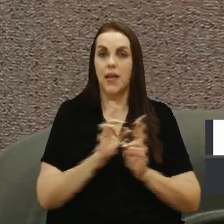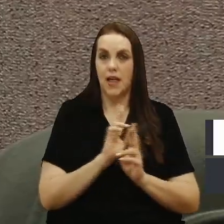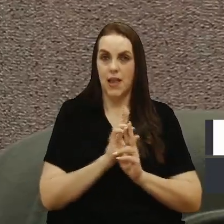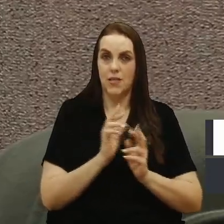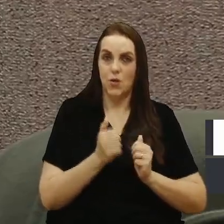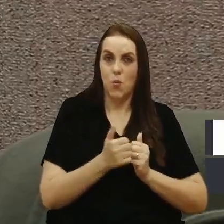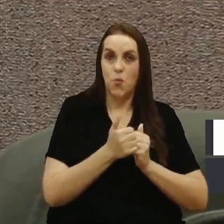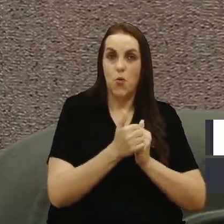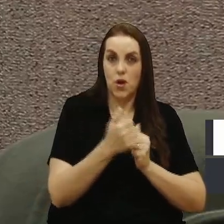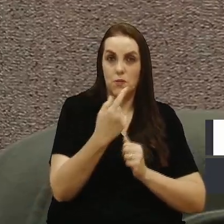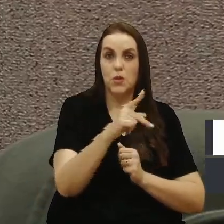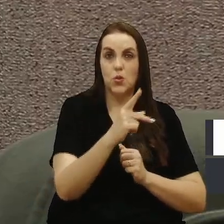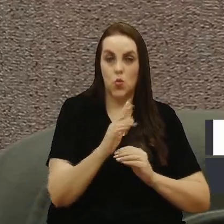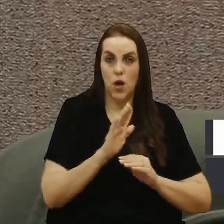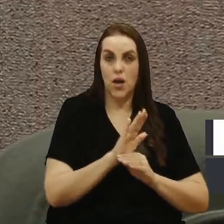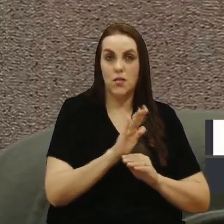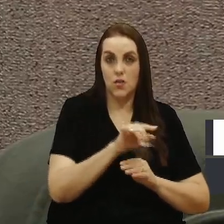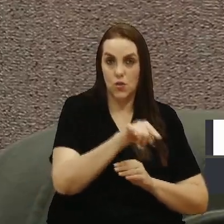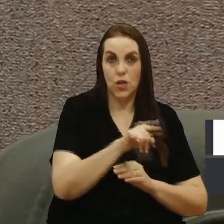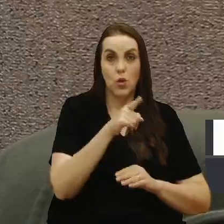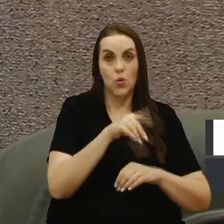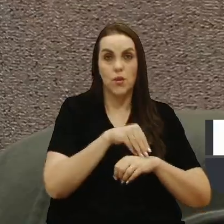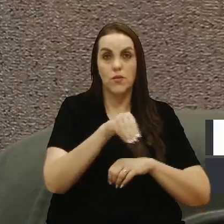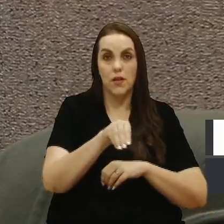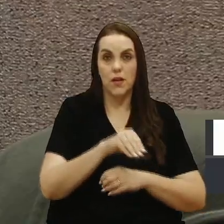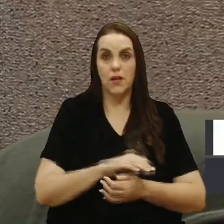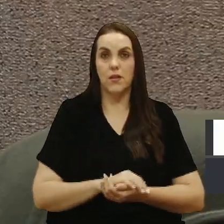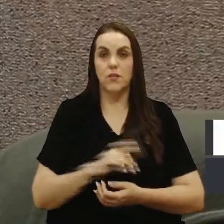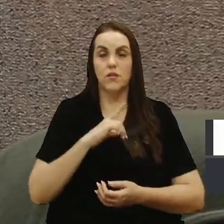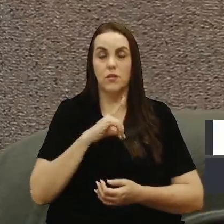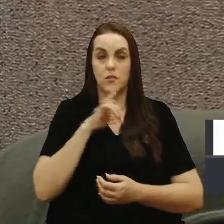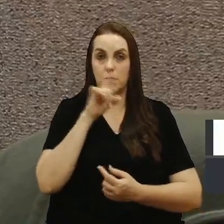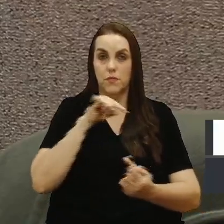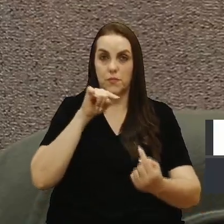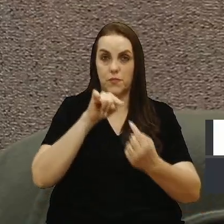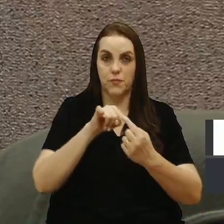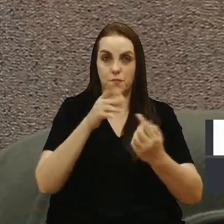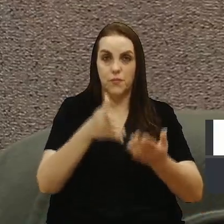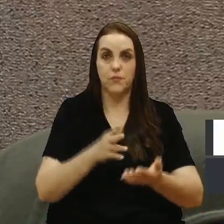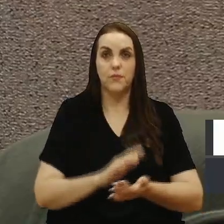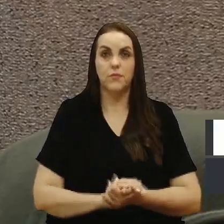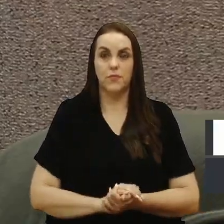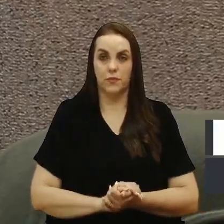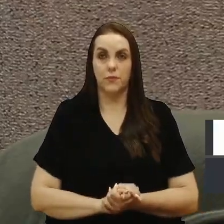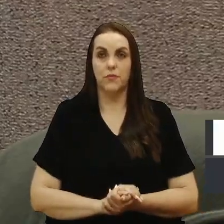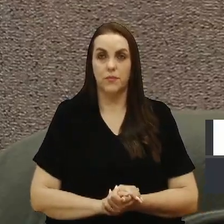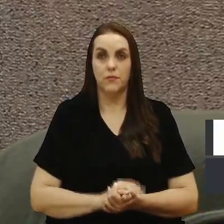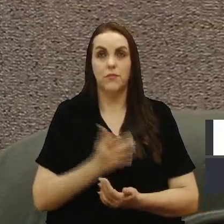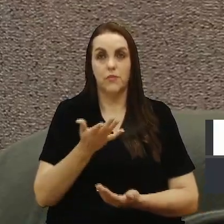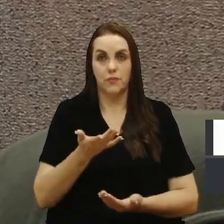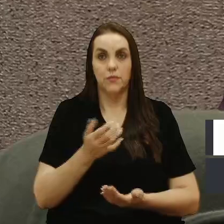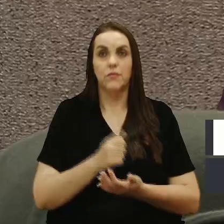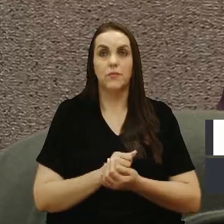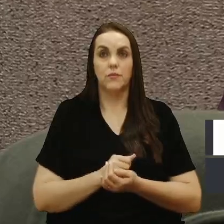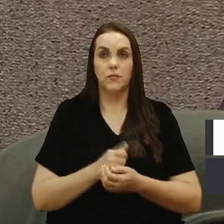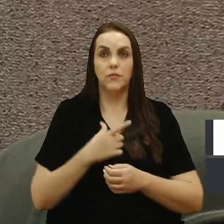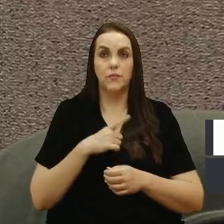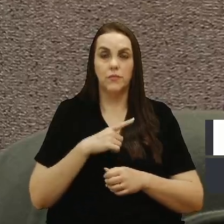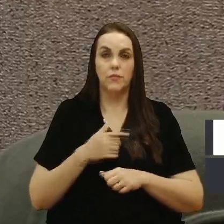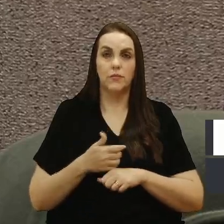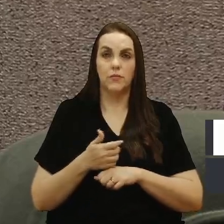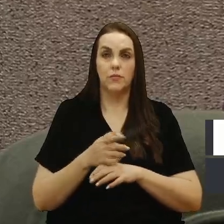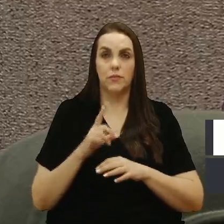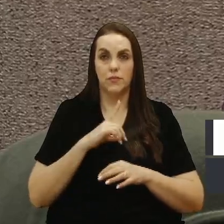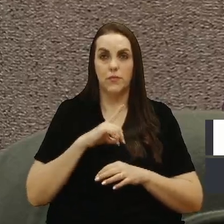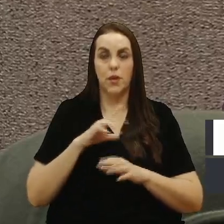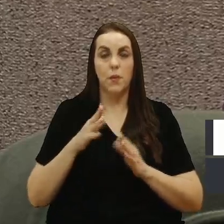era da sua assessoria, a sua indicação, mas não foi nesse intuito que eu fiz tanto a fiscalização lá quanto o pedido de